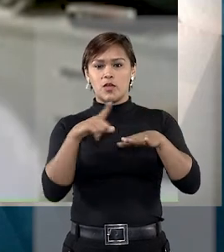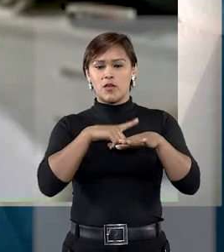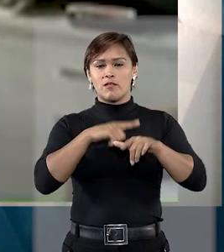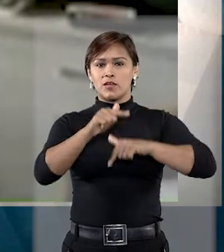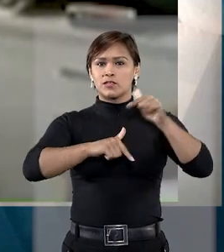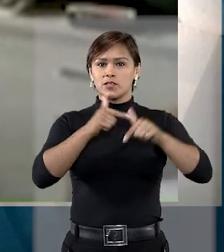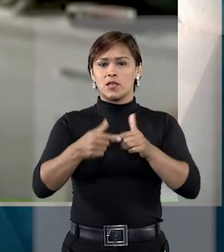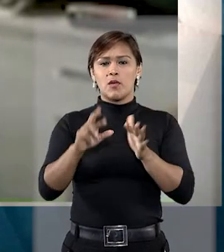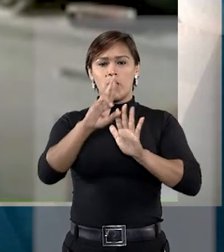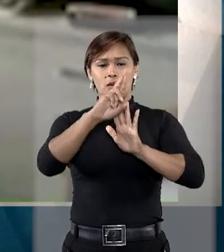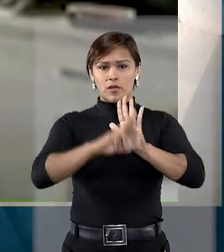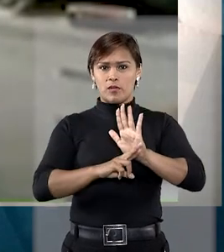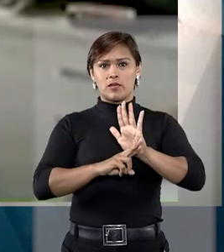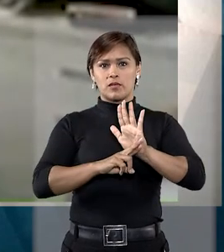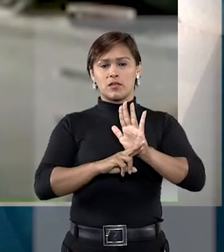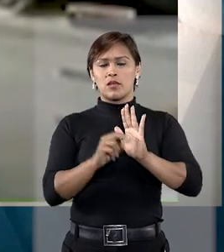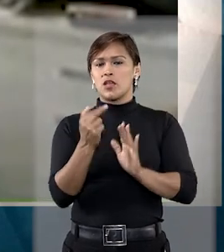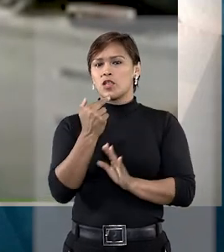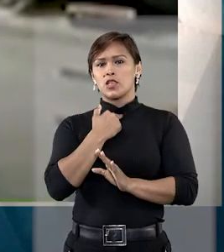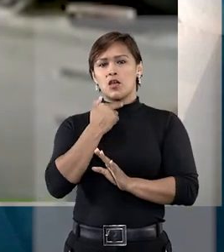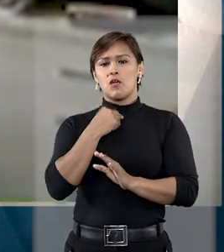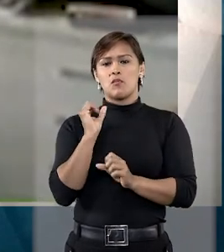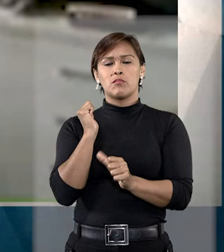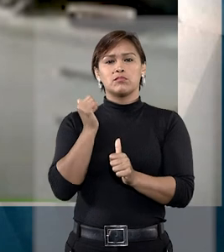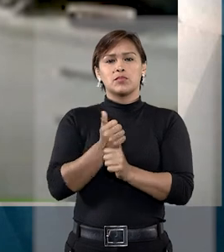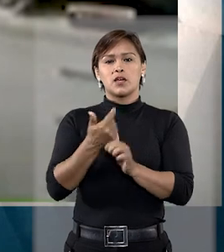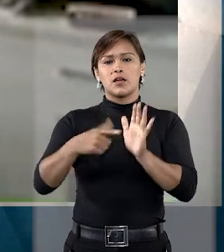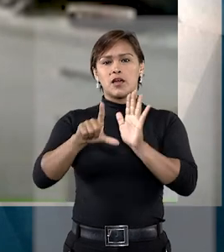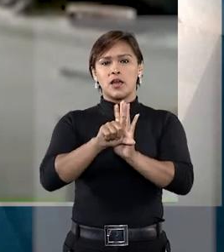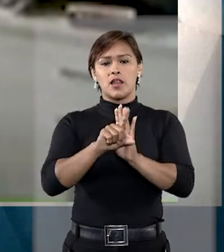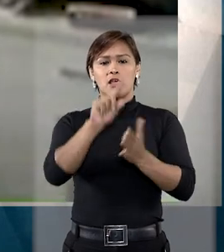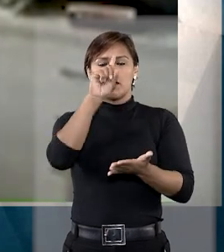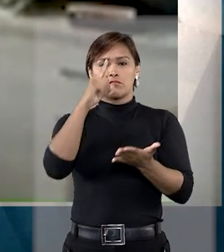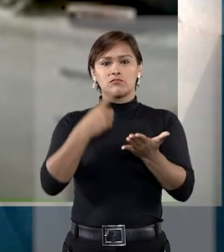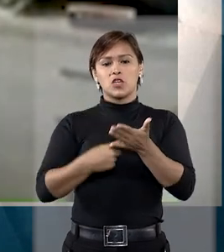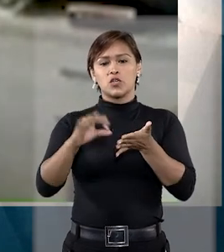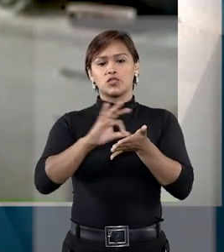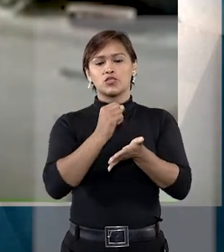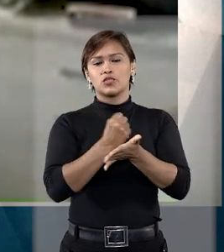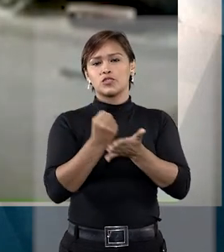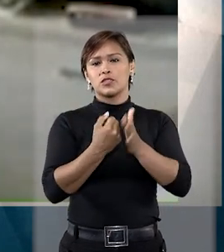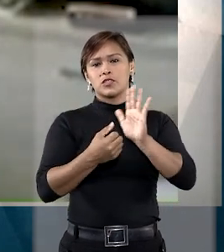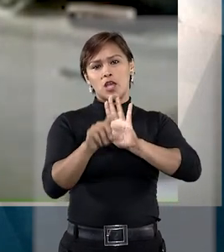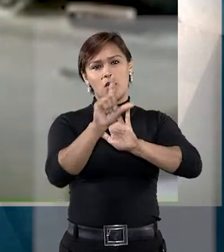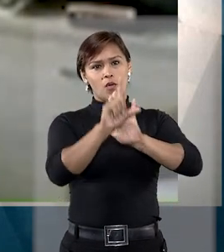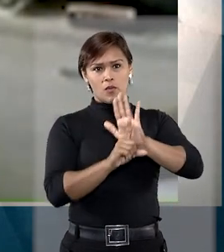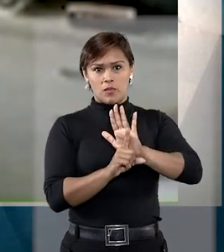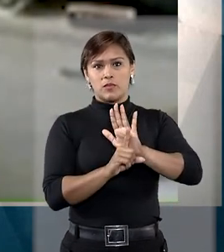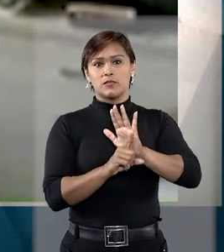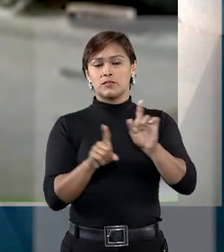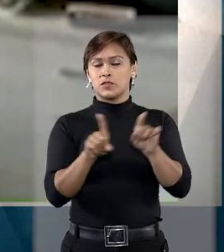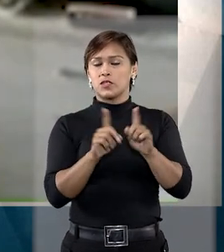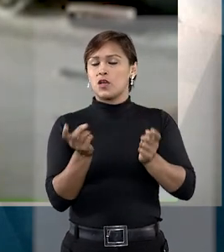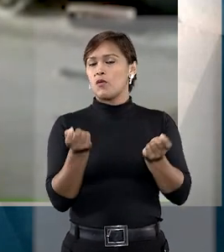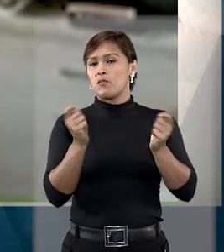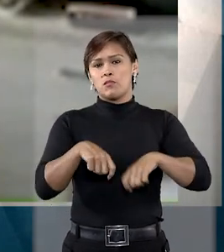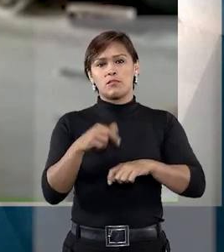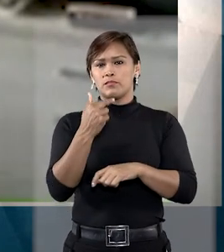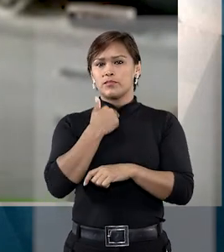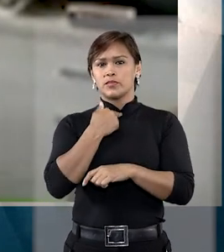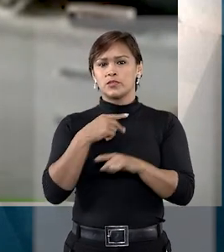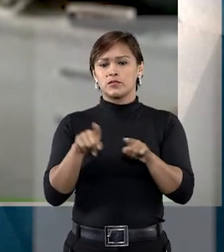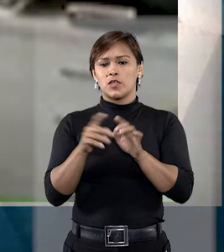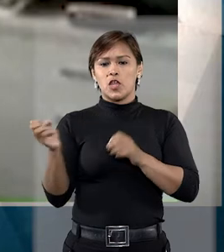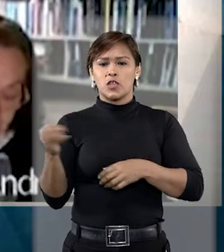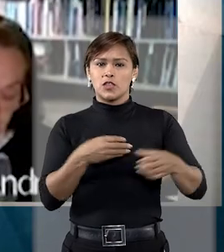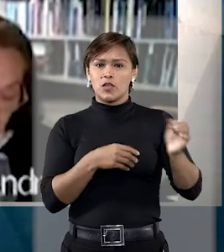exerce atividade regulatória não pode substituir a lei na definição de direitos e obrigações, não podendo inovar a